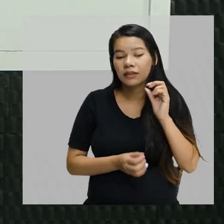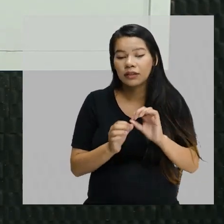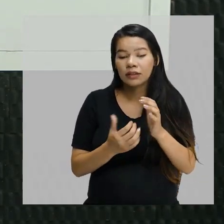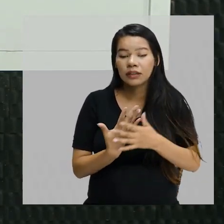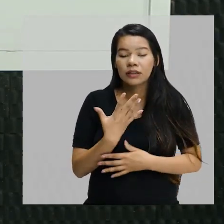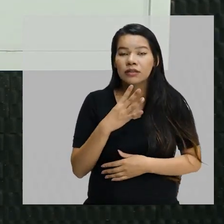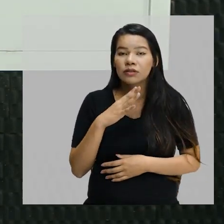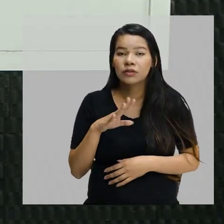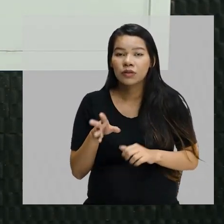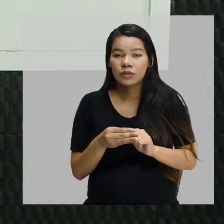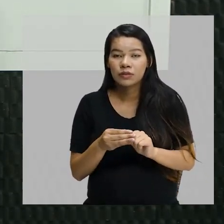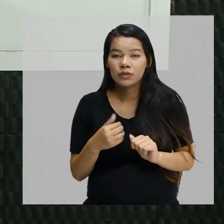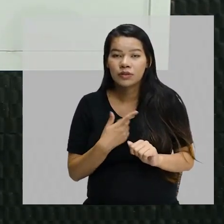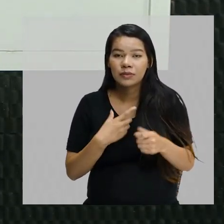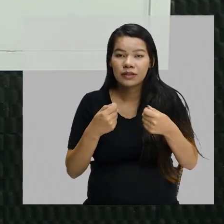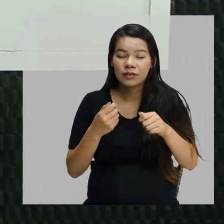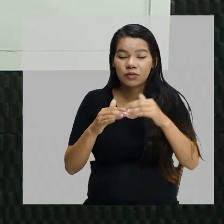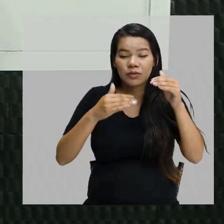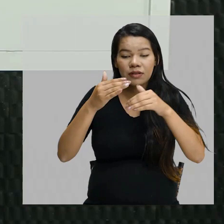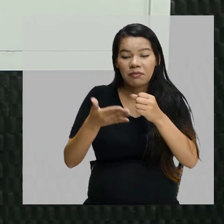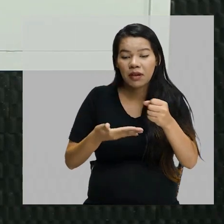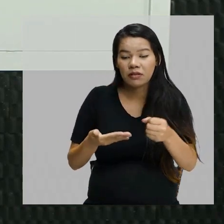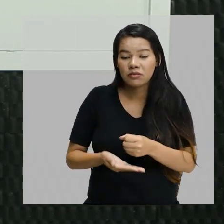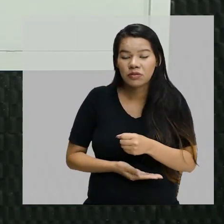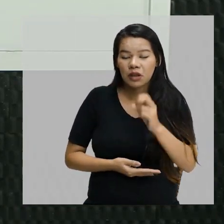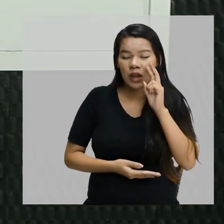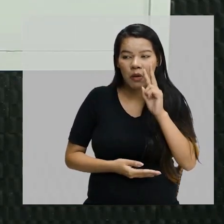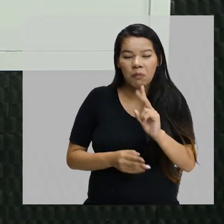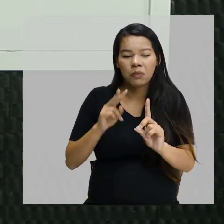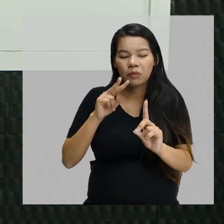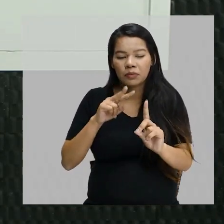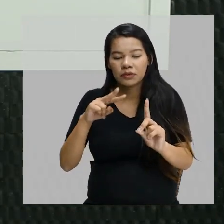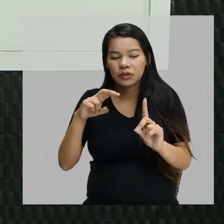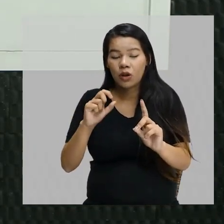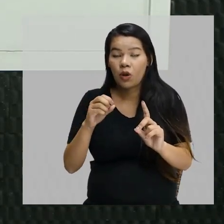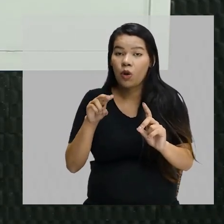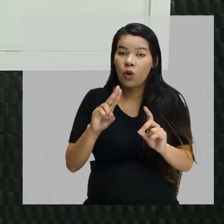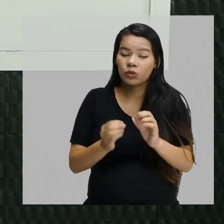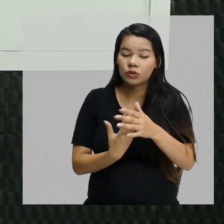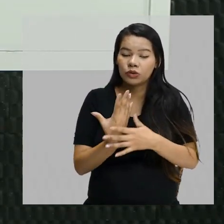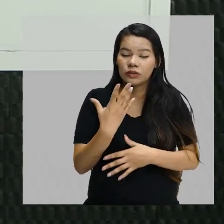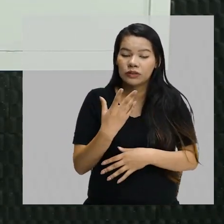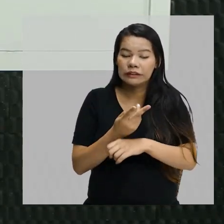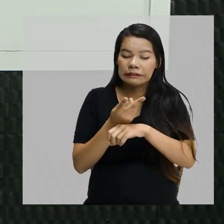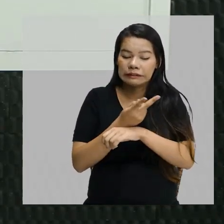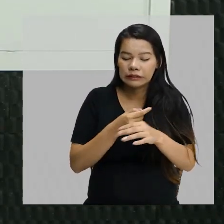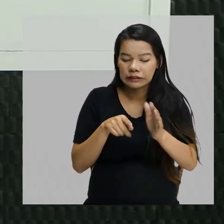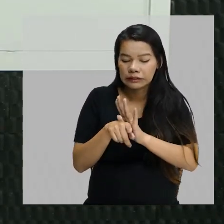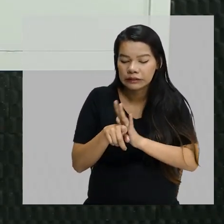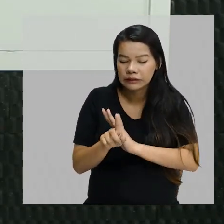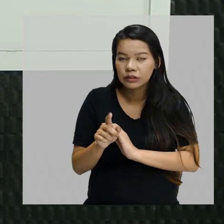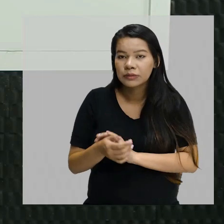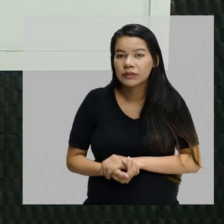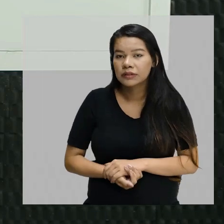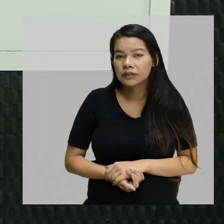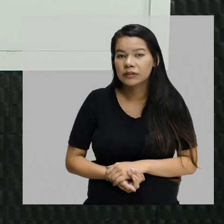conhecimento nós precisamos o processo básico de observação ou na o processo de heurística o processo de investigação como a gente chama